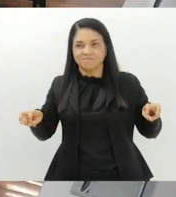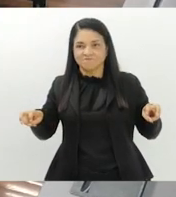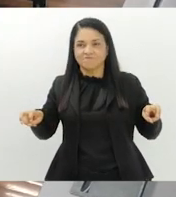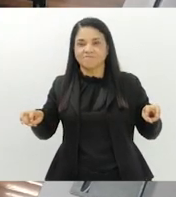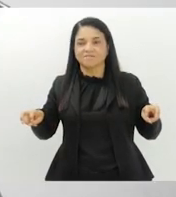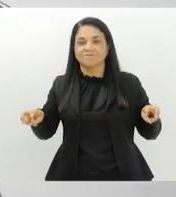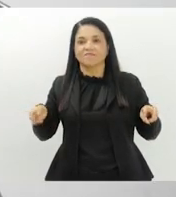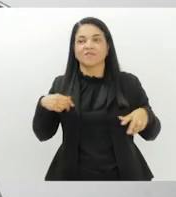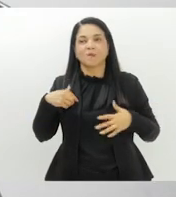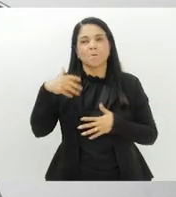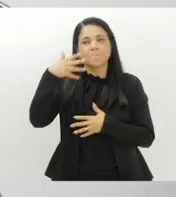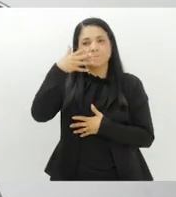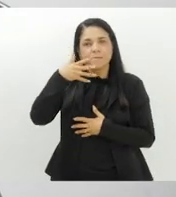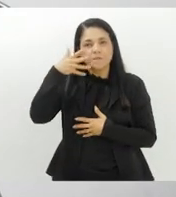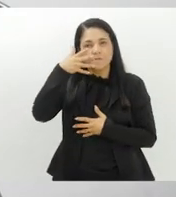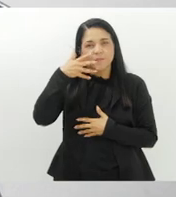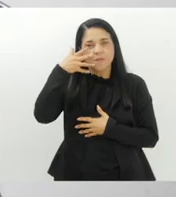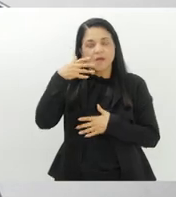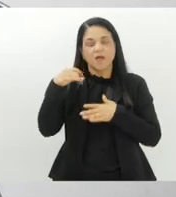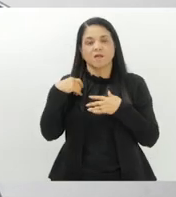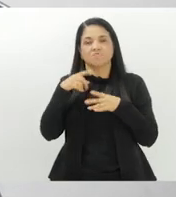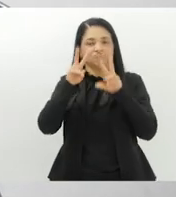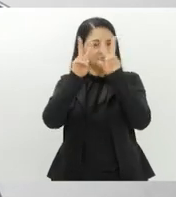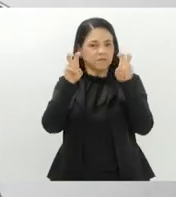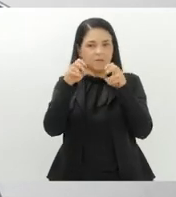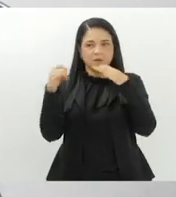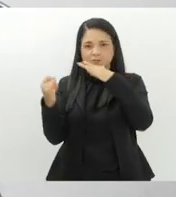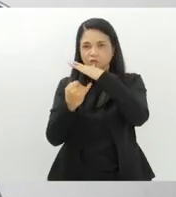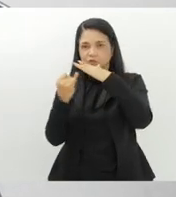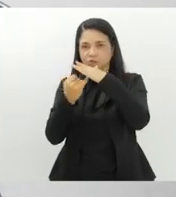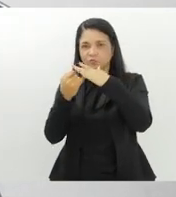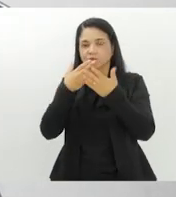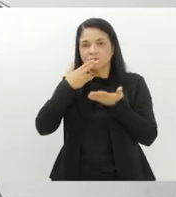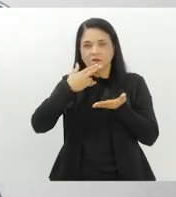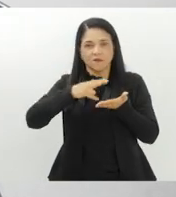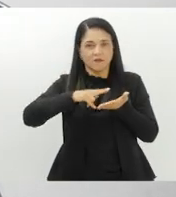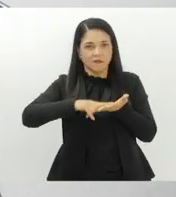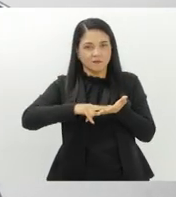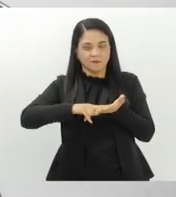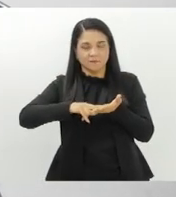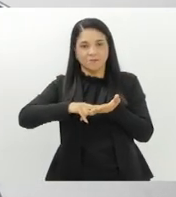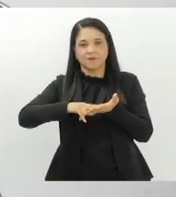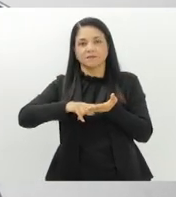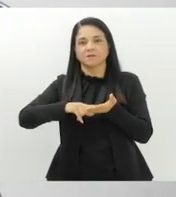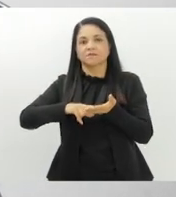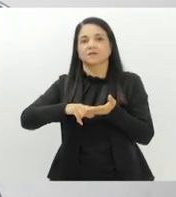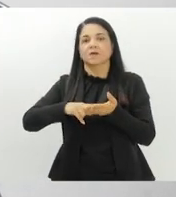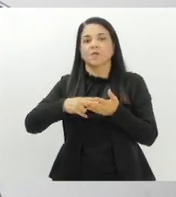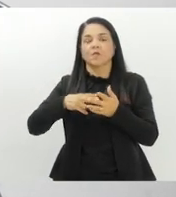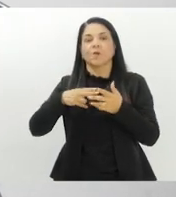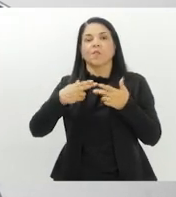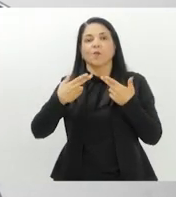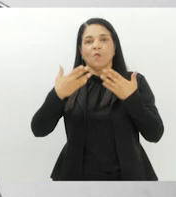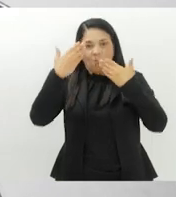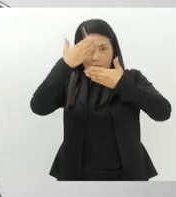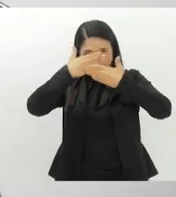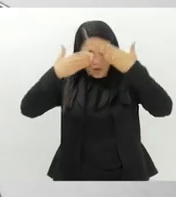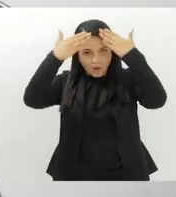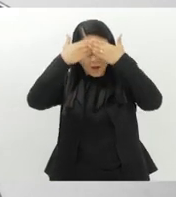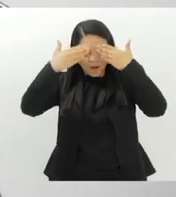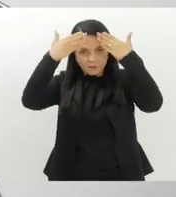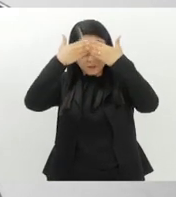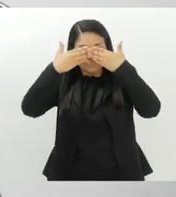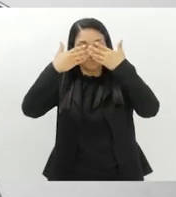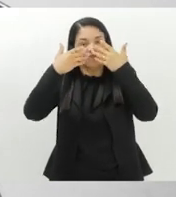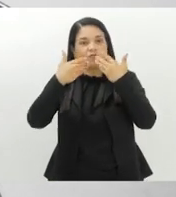a minha fala vai ser sobre o Instituto Carta Magna da Umbanda, o Instituto Internacional. Uma breve apresentação da carta, que